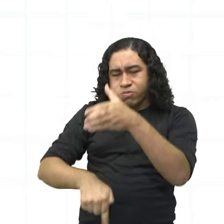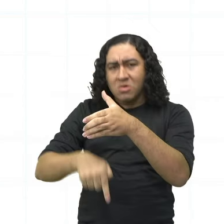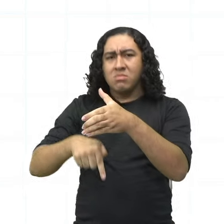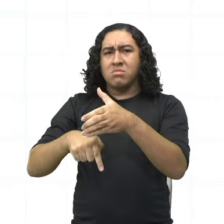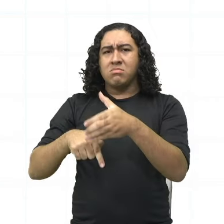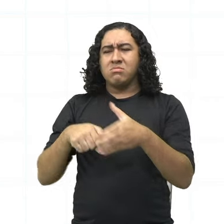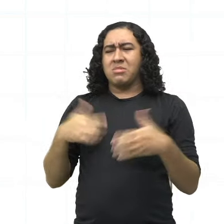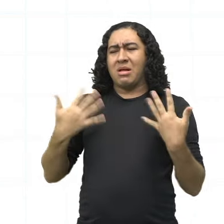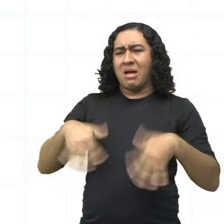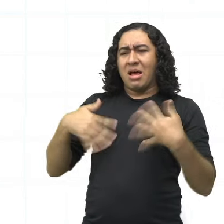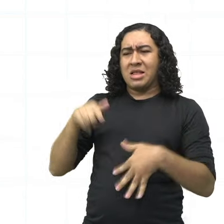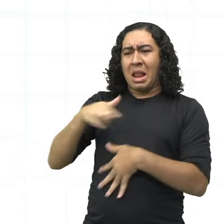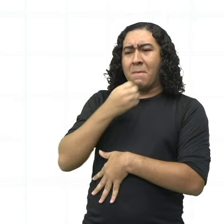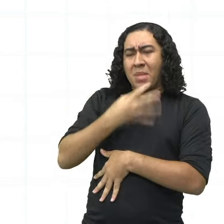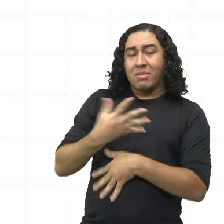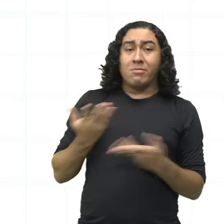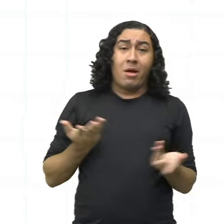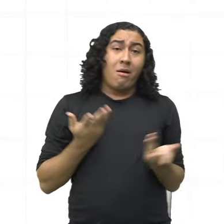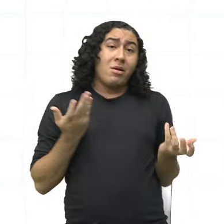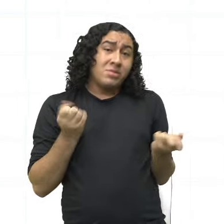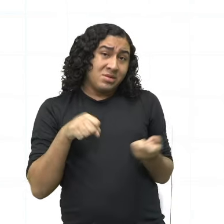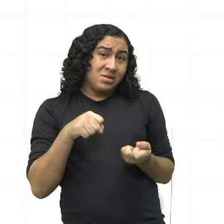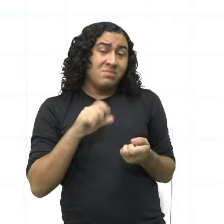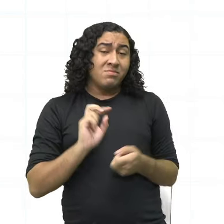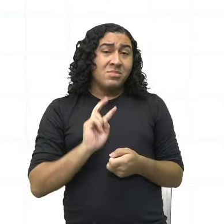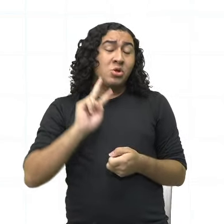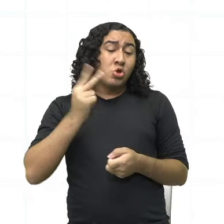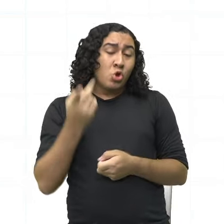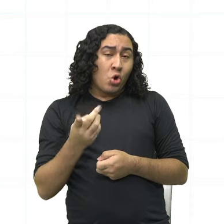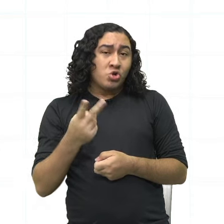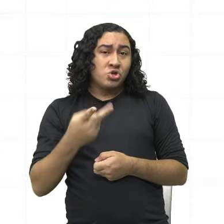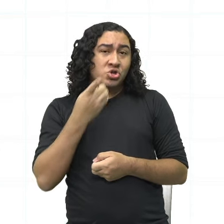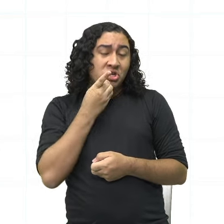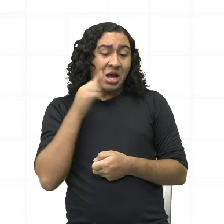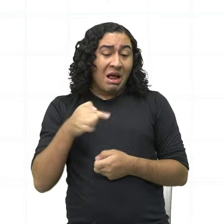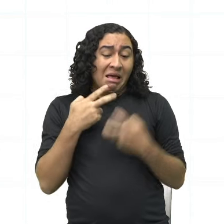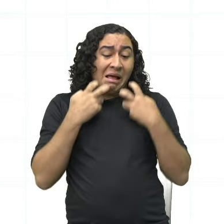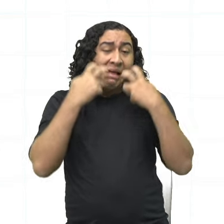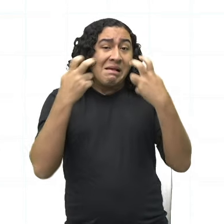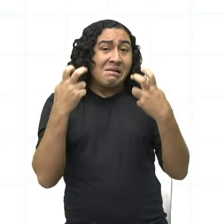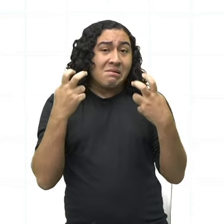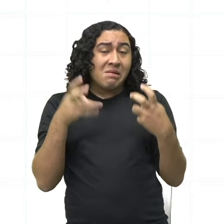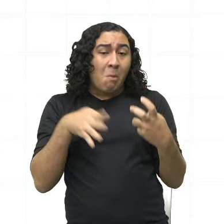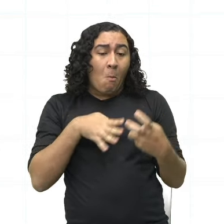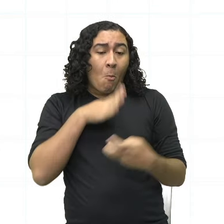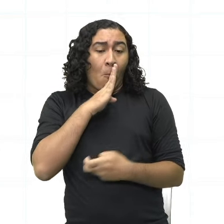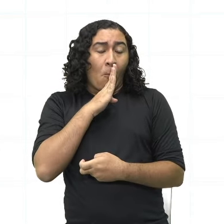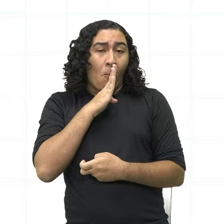e ela está bem? Agora deve estar. Há 2 dias que não pede socorro.